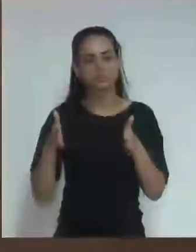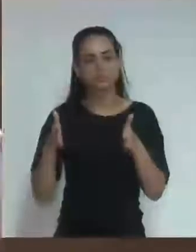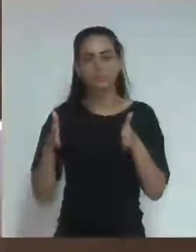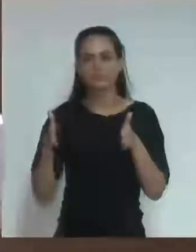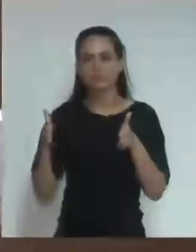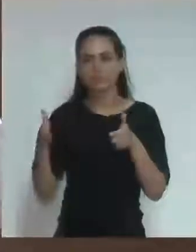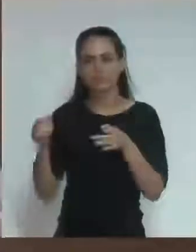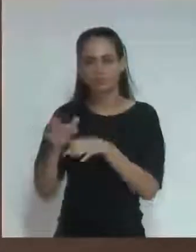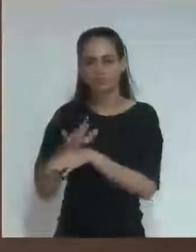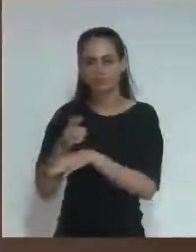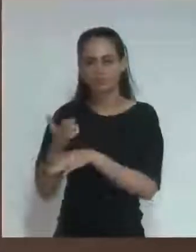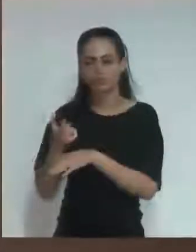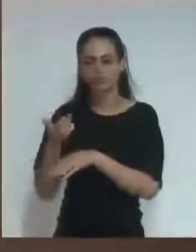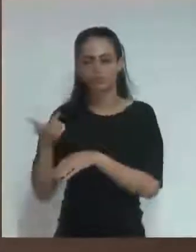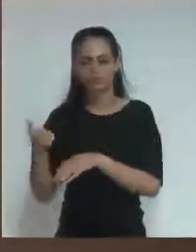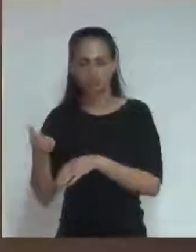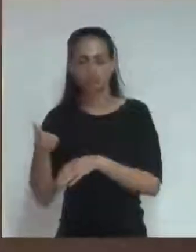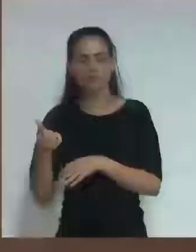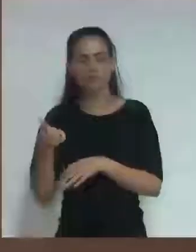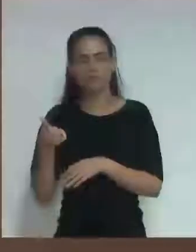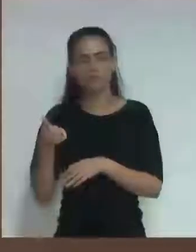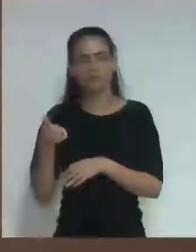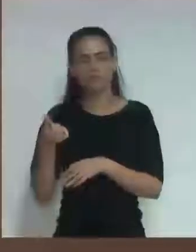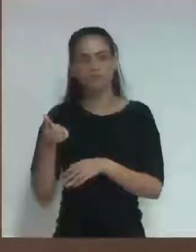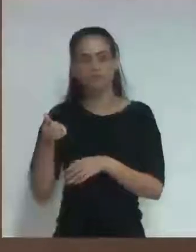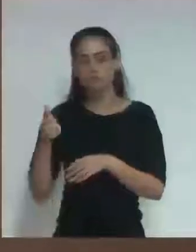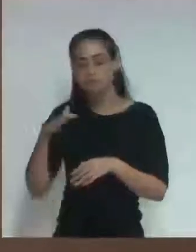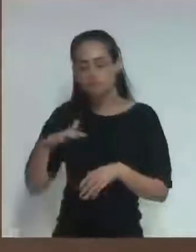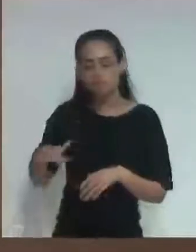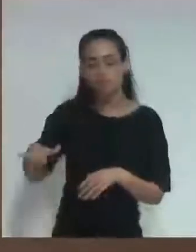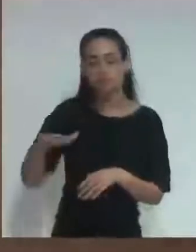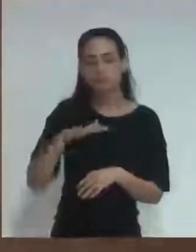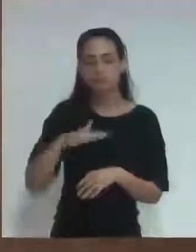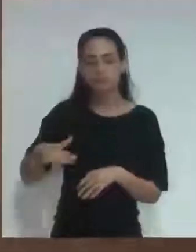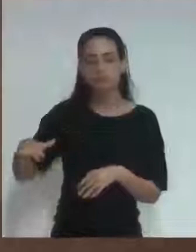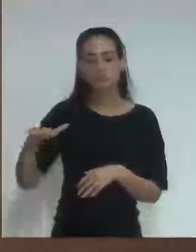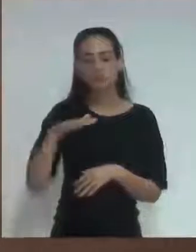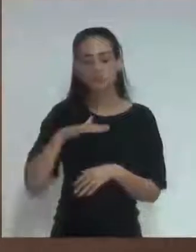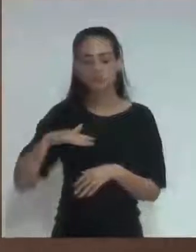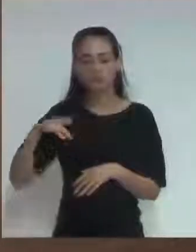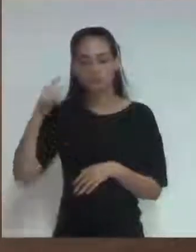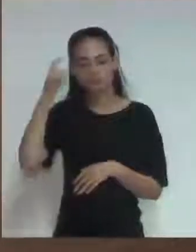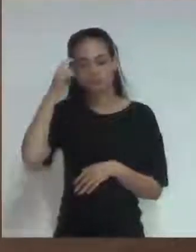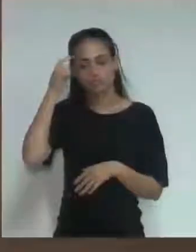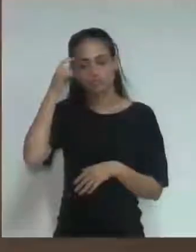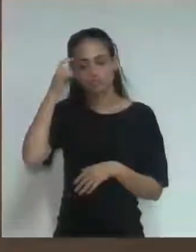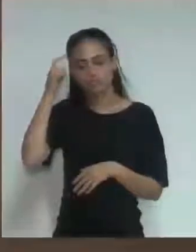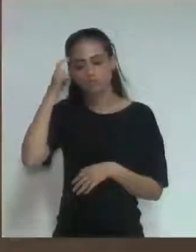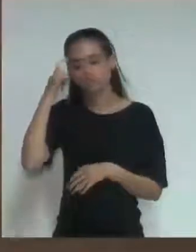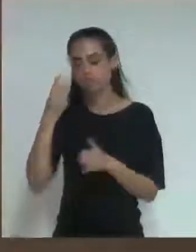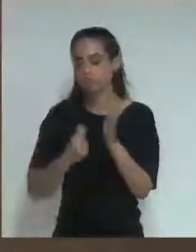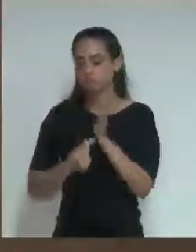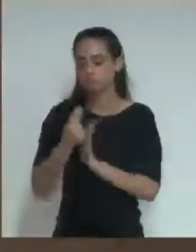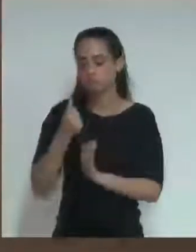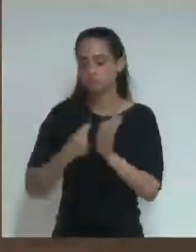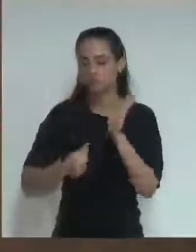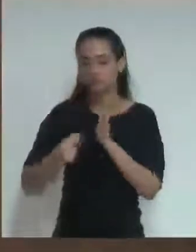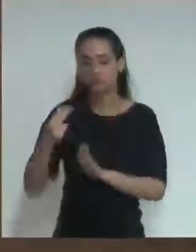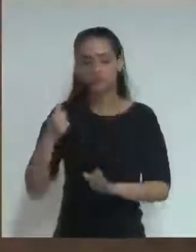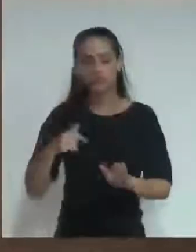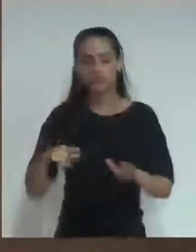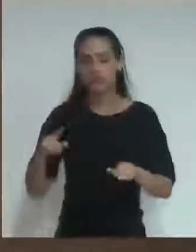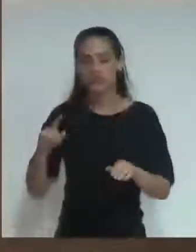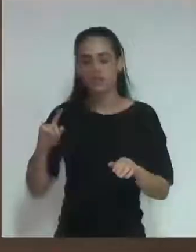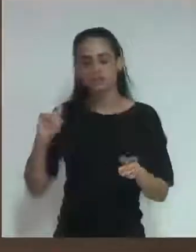em 2016, ele foi feito em cima de uma realidade financeira que era de um grande crescimento, e que, de repente, despencou. A gente sentiu